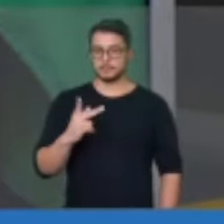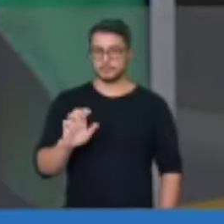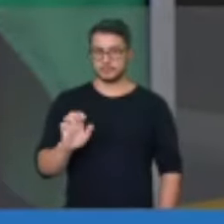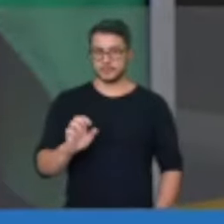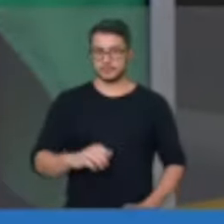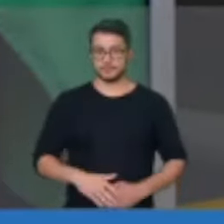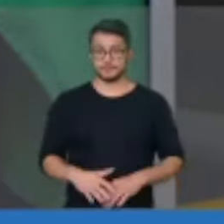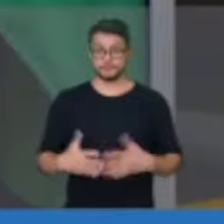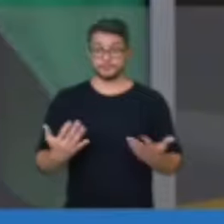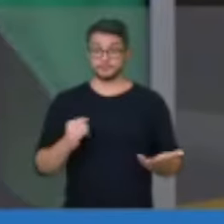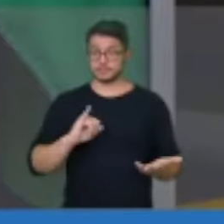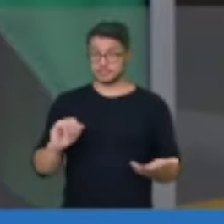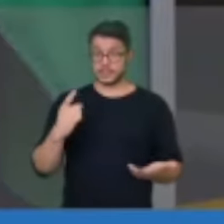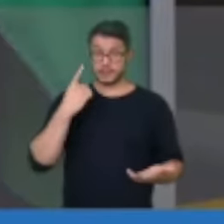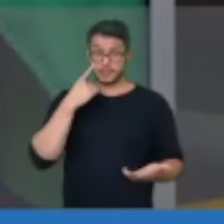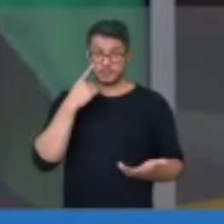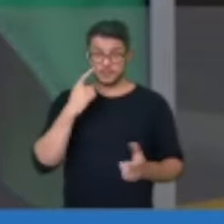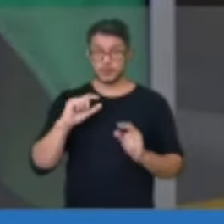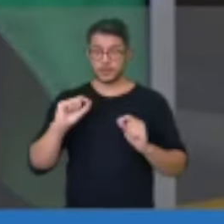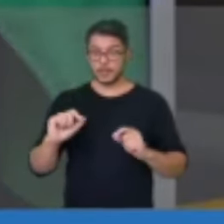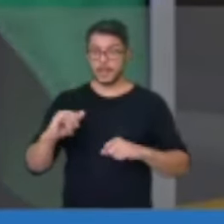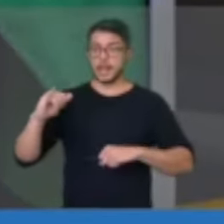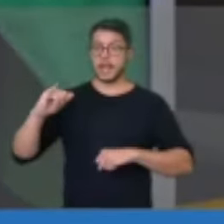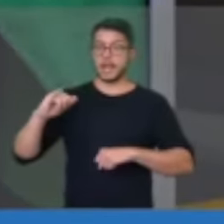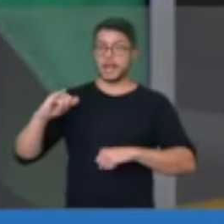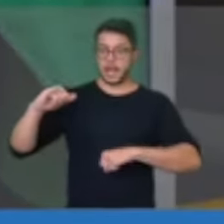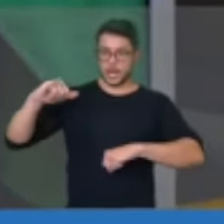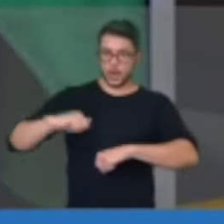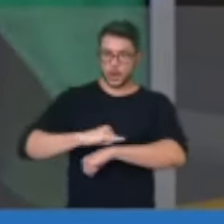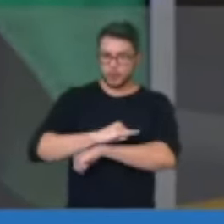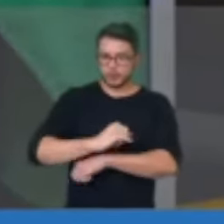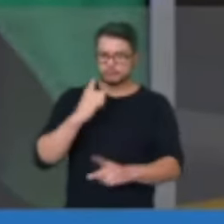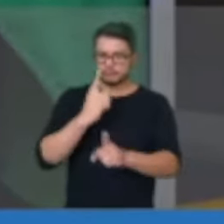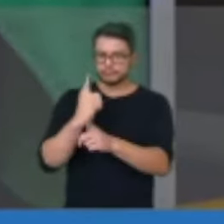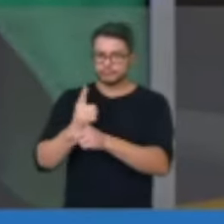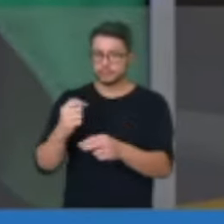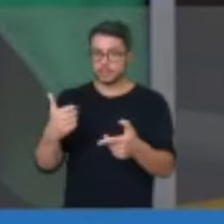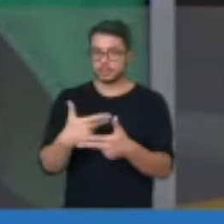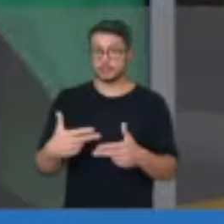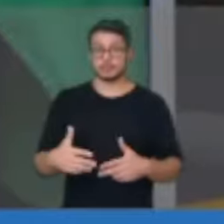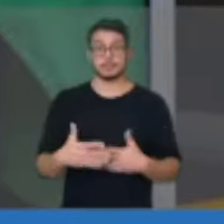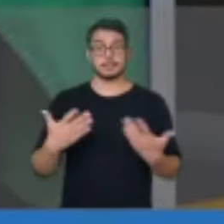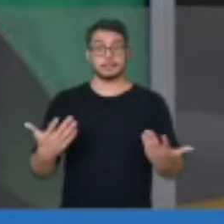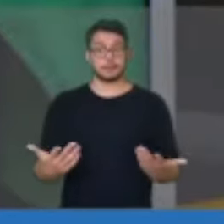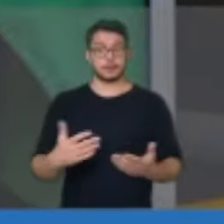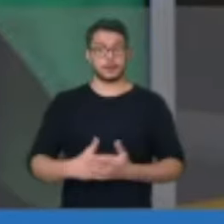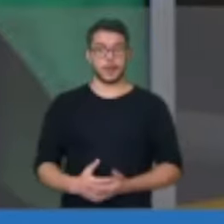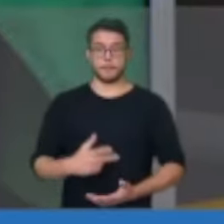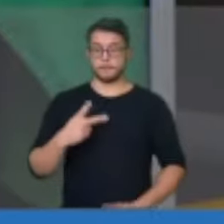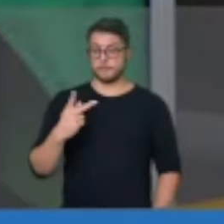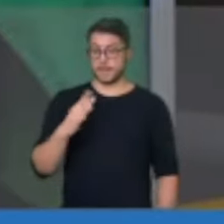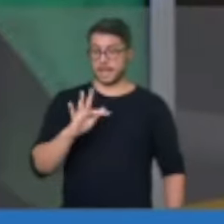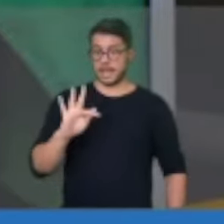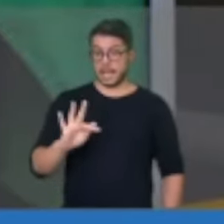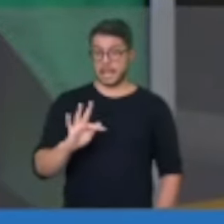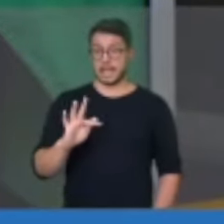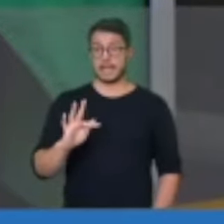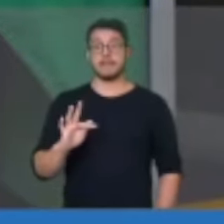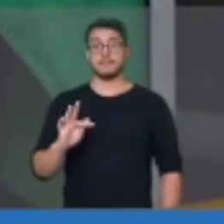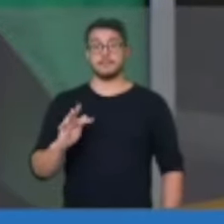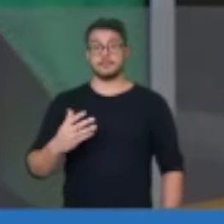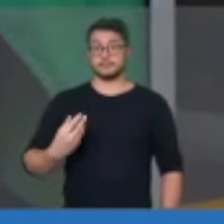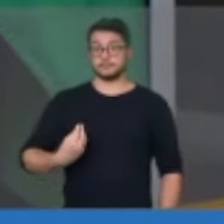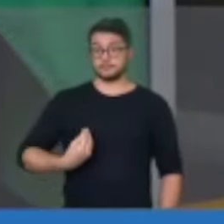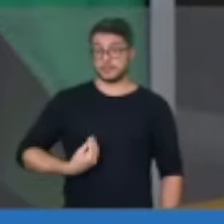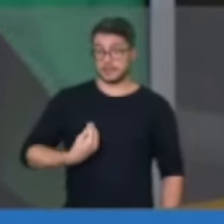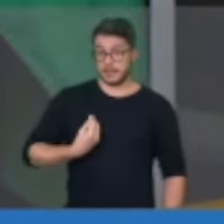Report, é isso que está acontecendo no Brasil. Eu recebi a Polícia Federal na minha casa, com arma em mãos apontadas para o